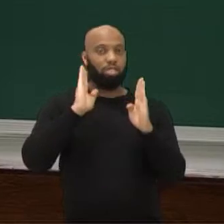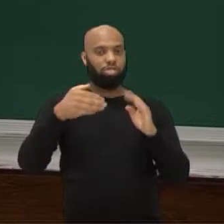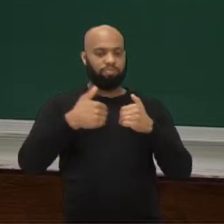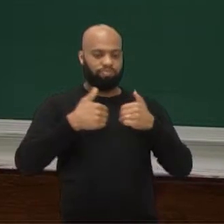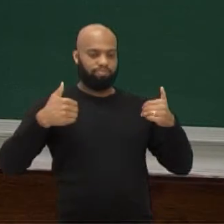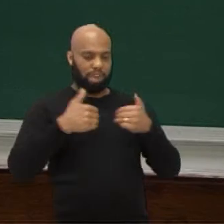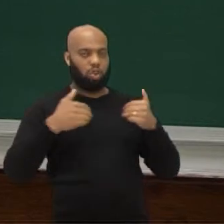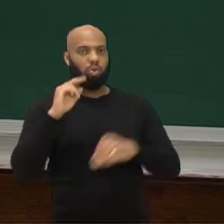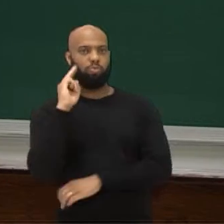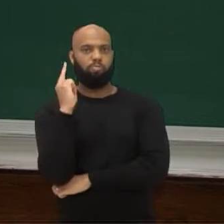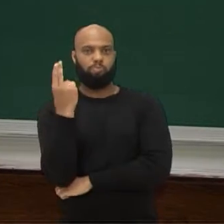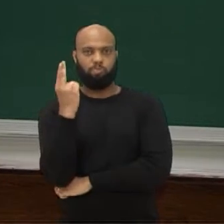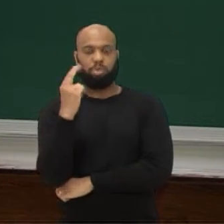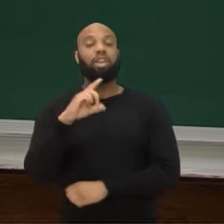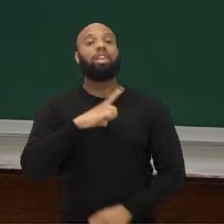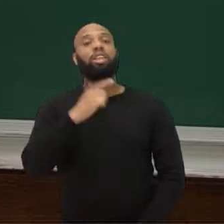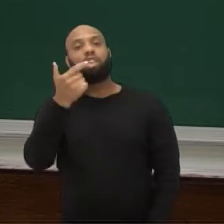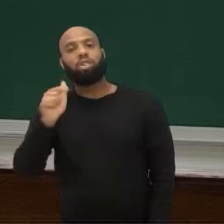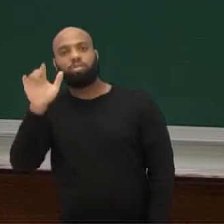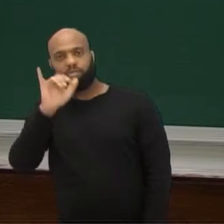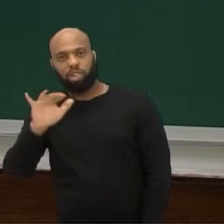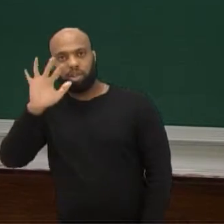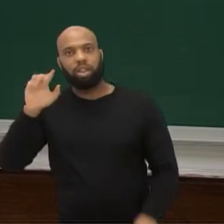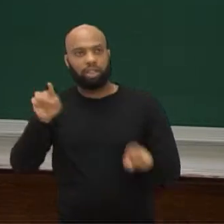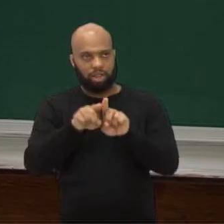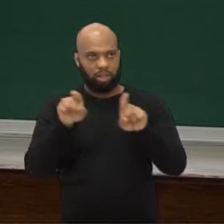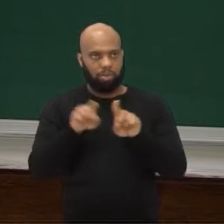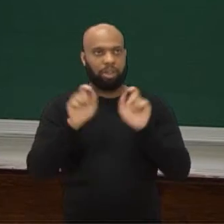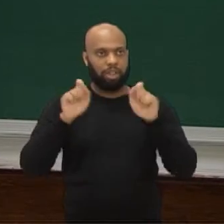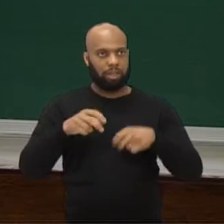Sul. Ok? Vai ter outra imagem